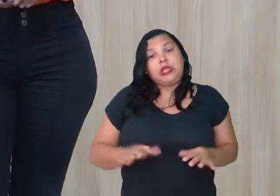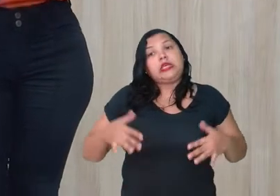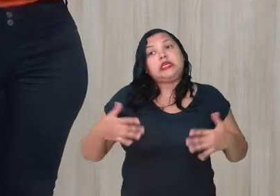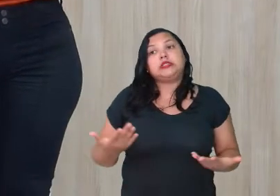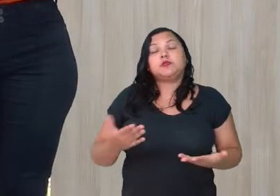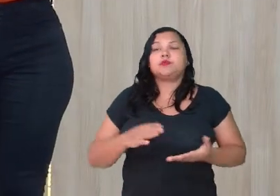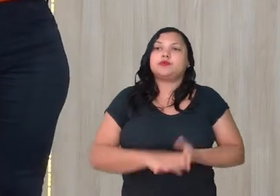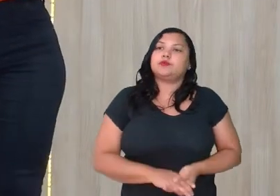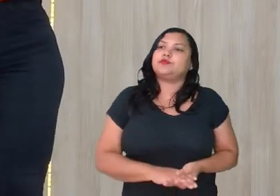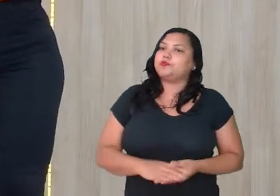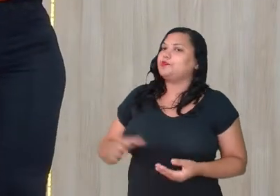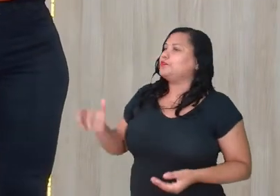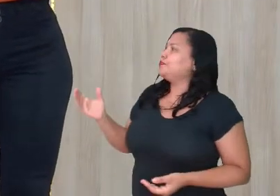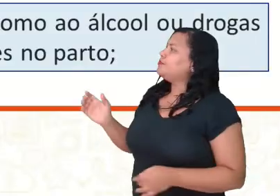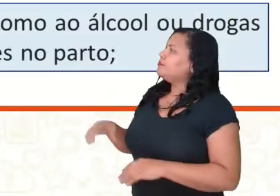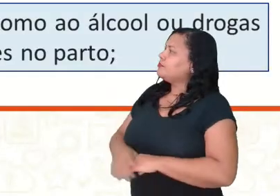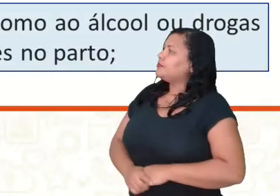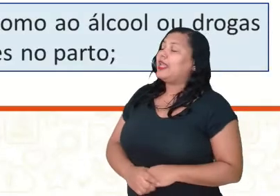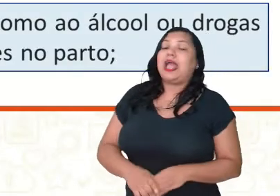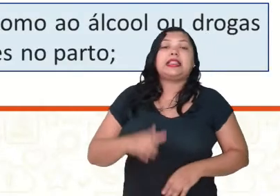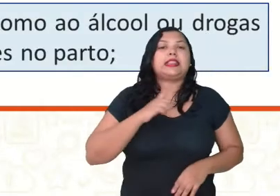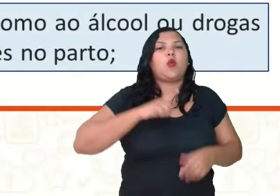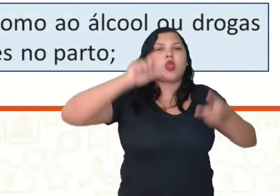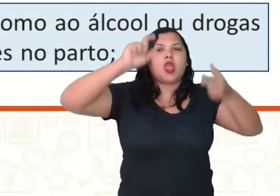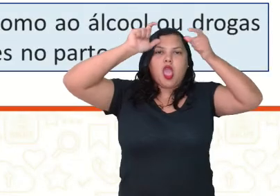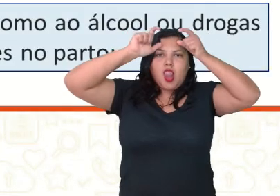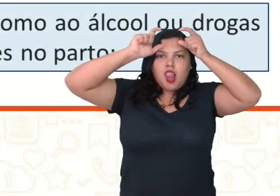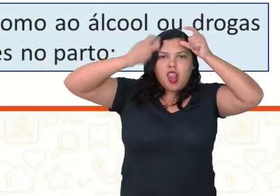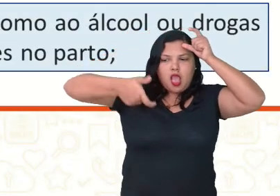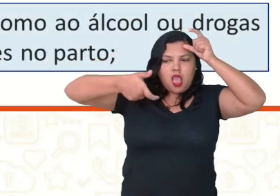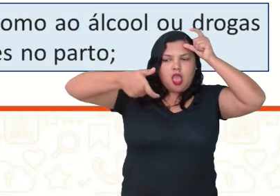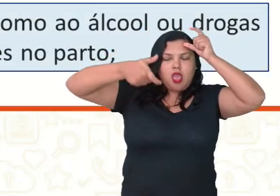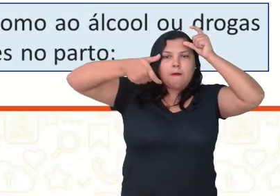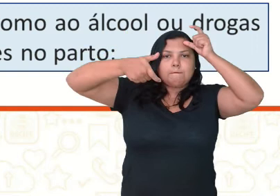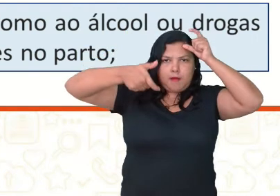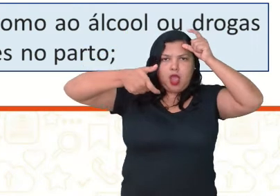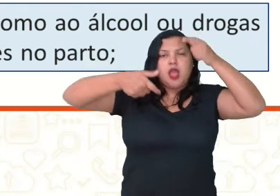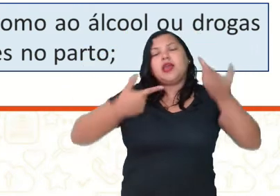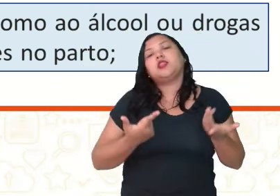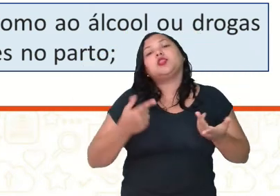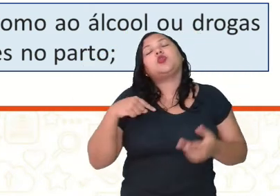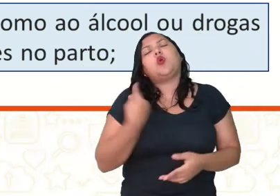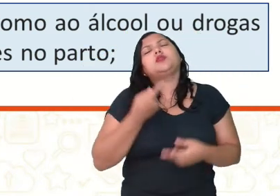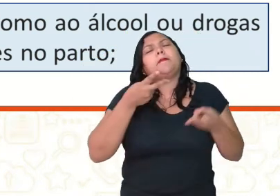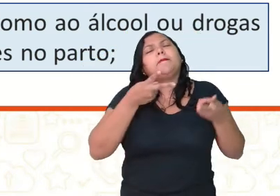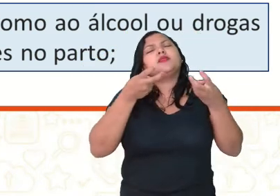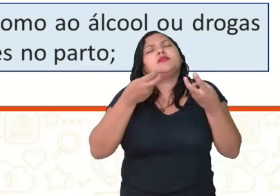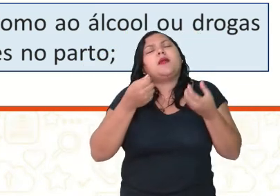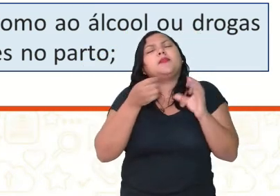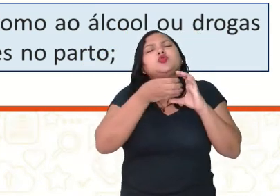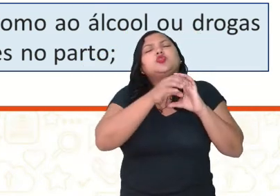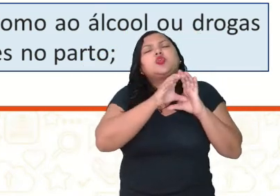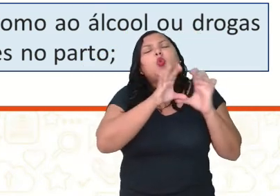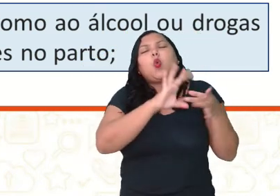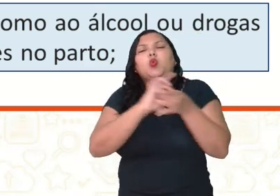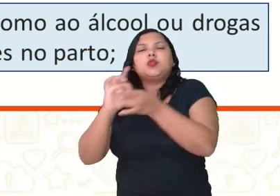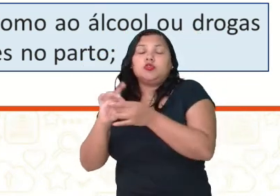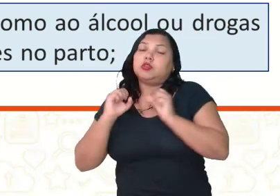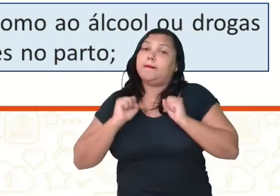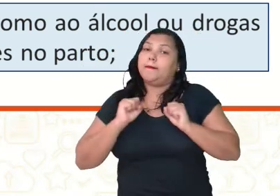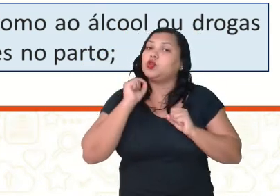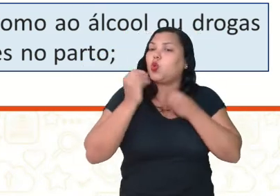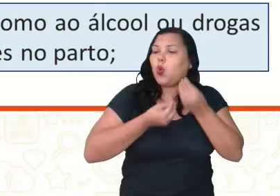Então, a gente tem transtornos de aprendizagem, entendendo que eles podem ter origem